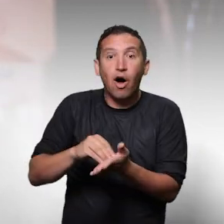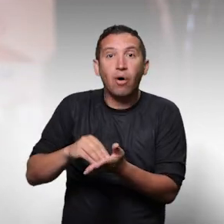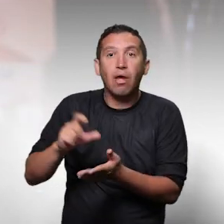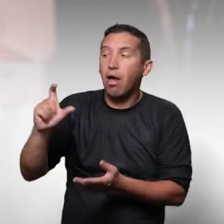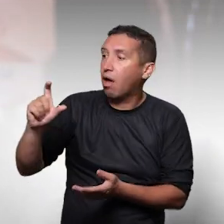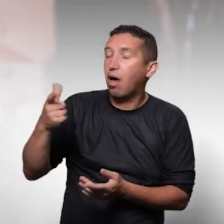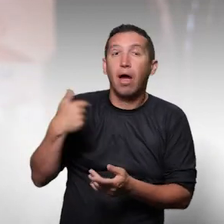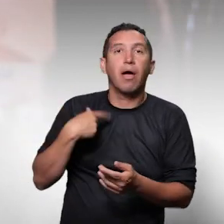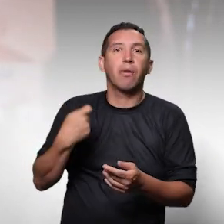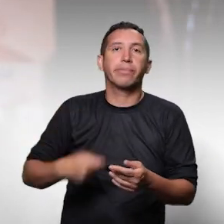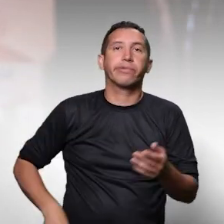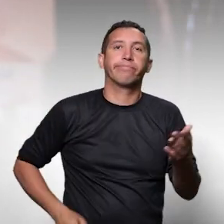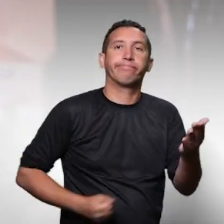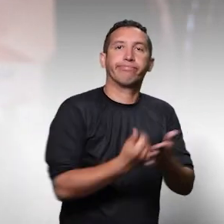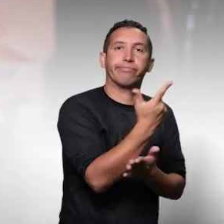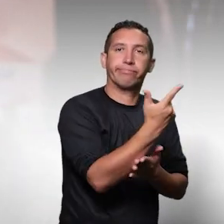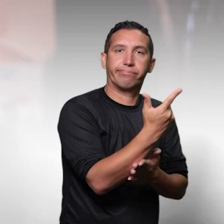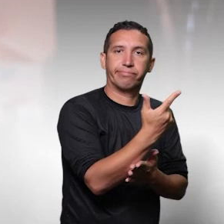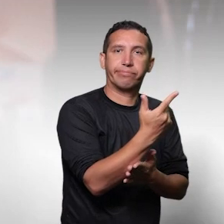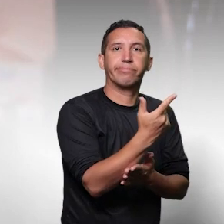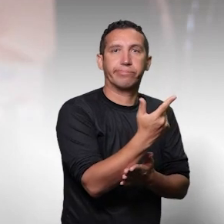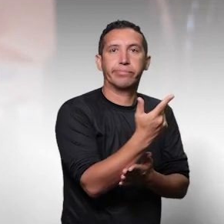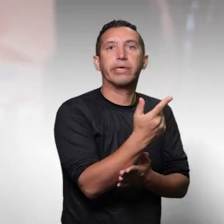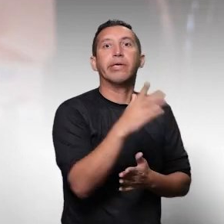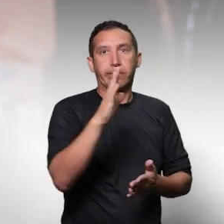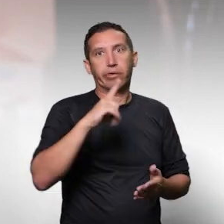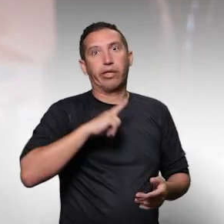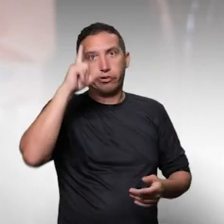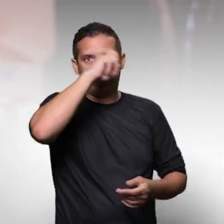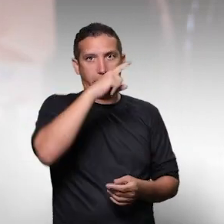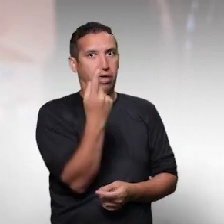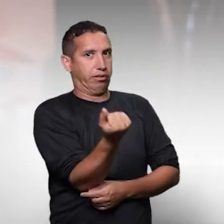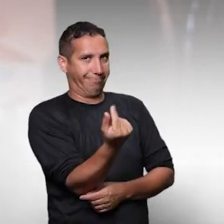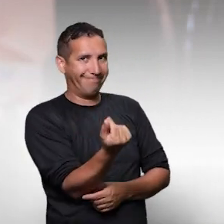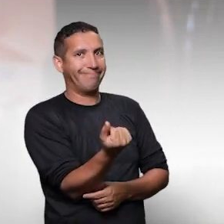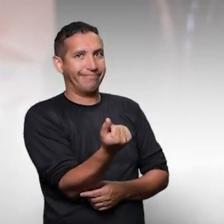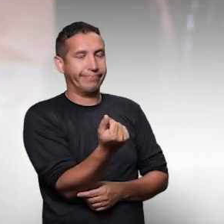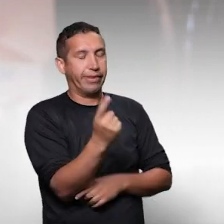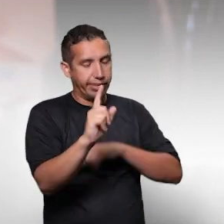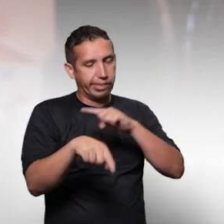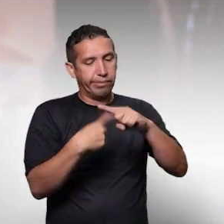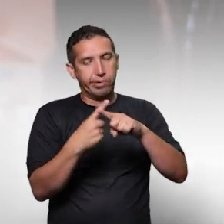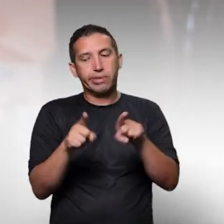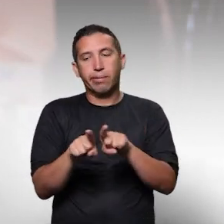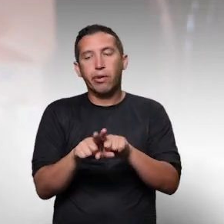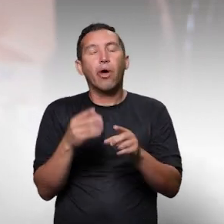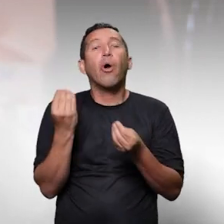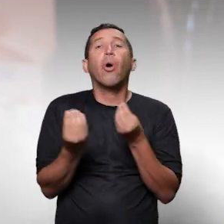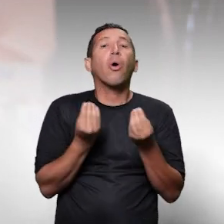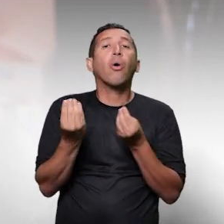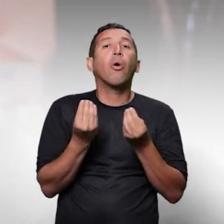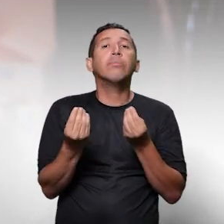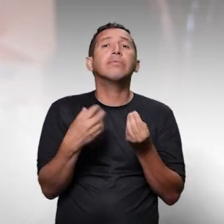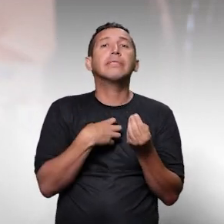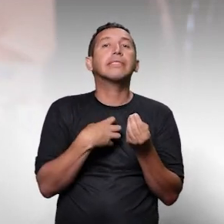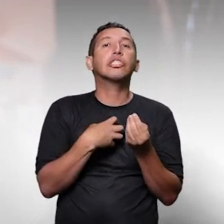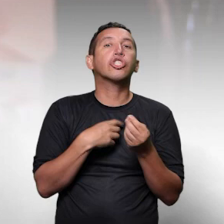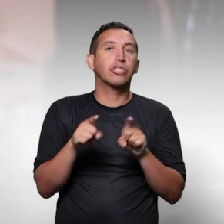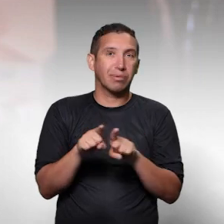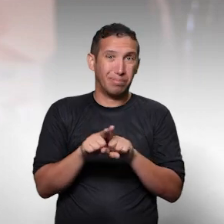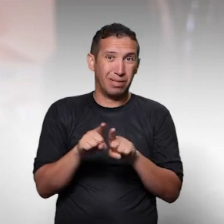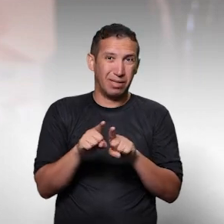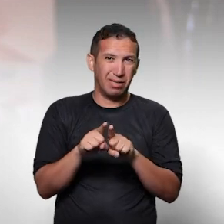dar um jeito de comprar aí fora a dificuldade financeira para comprar é a forma como a gente vai se sentir